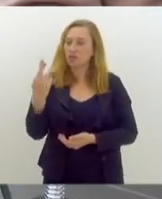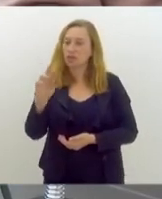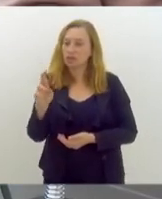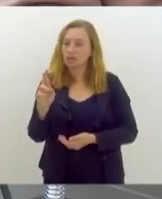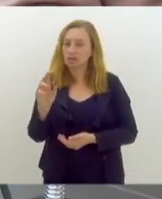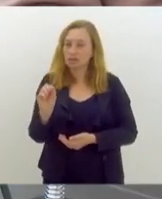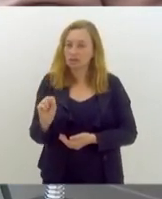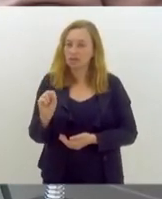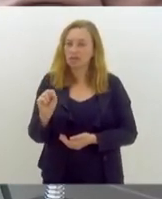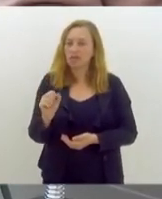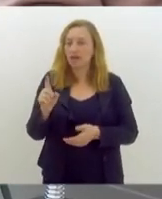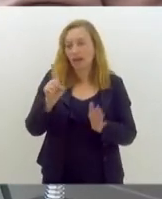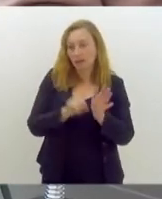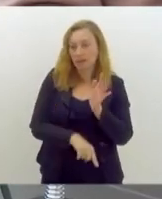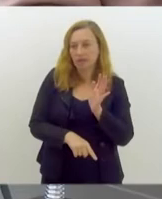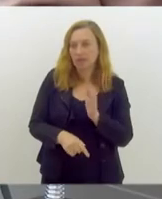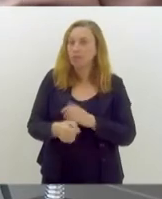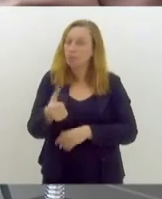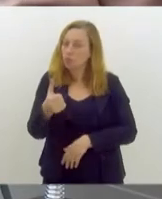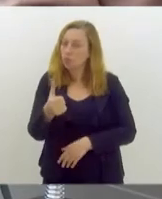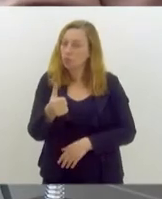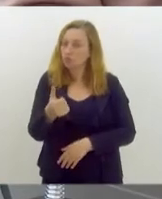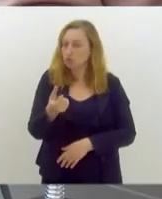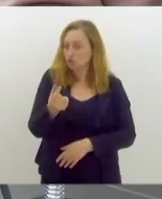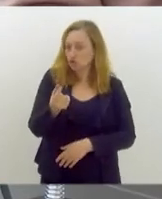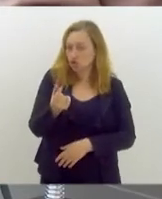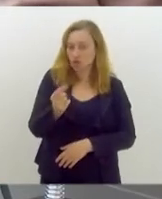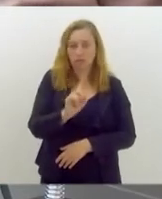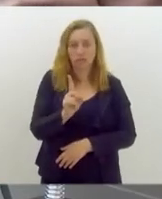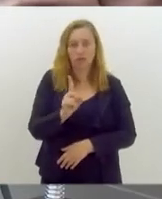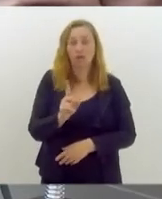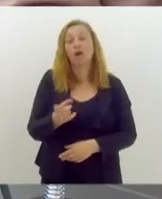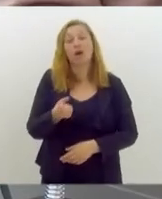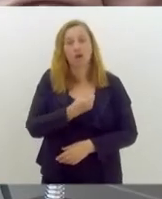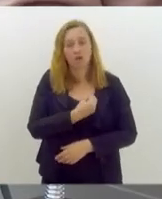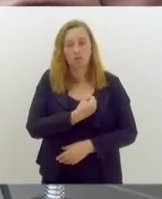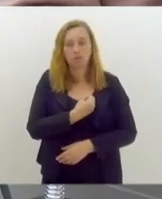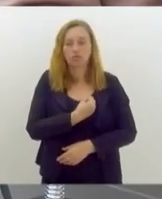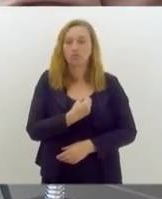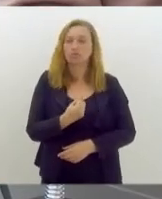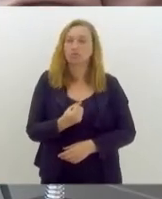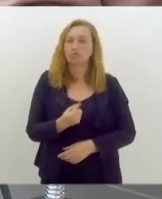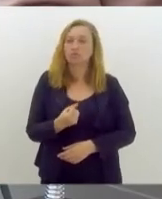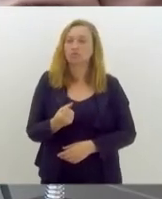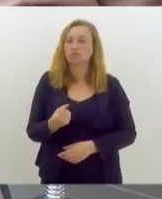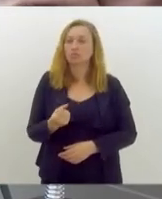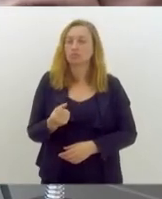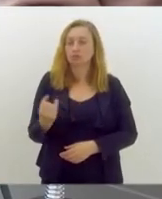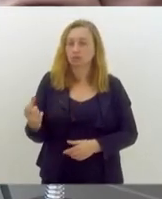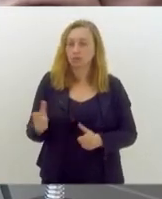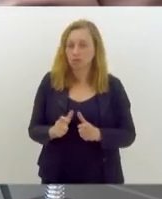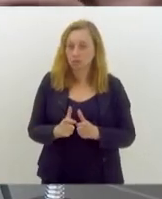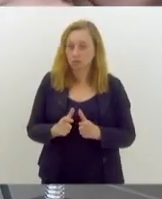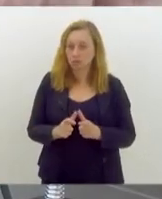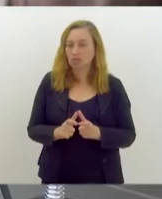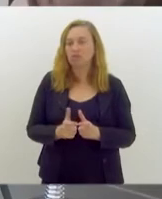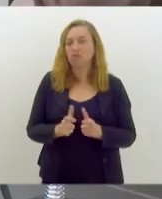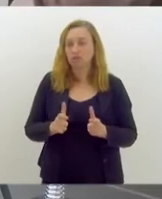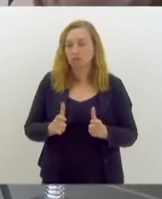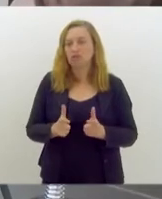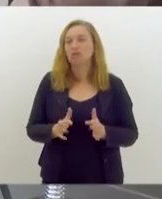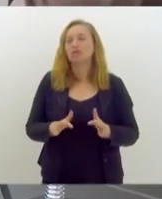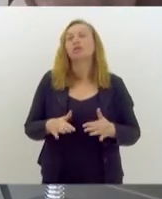pouco dinheiro e este é um número absolutamente relevante e em